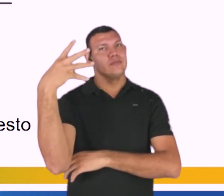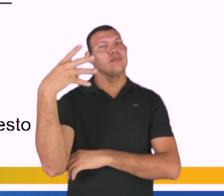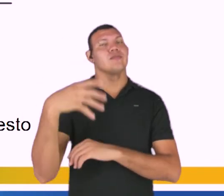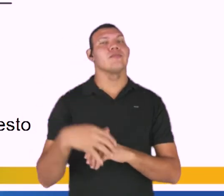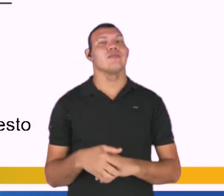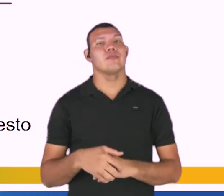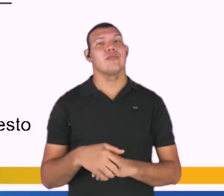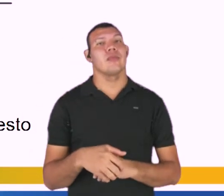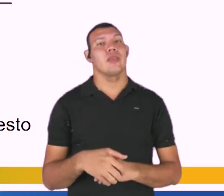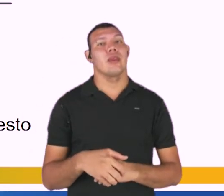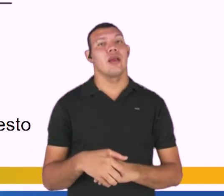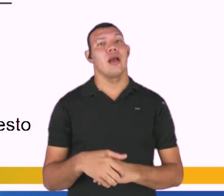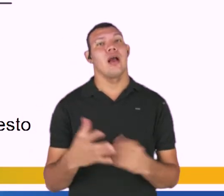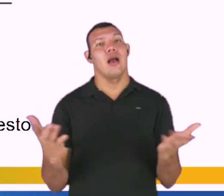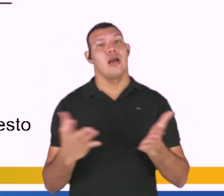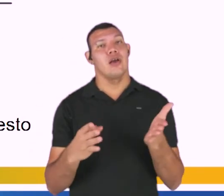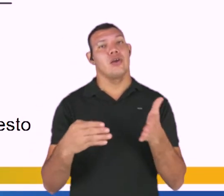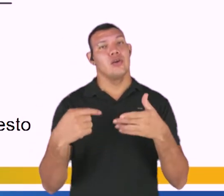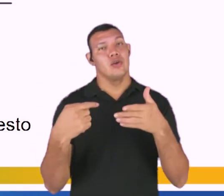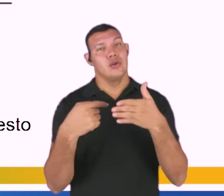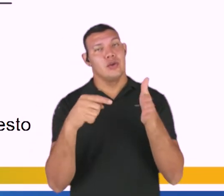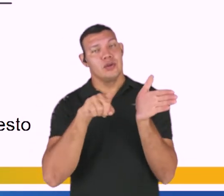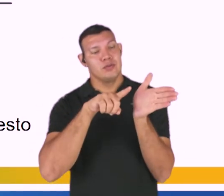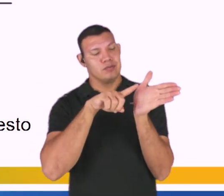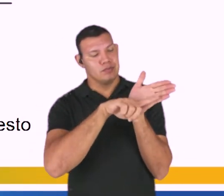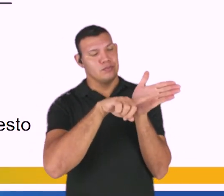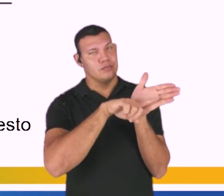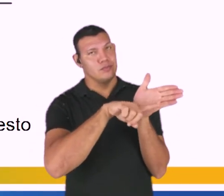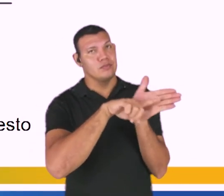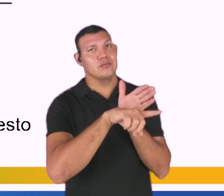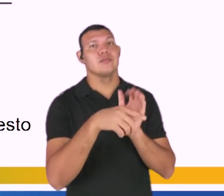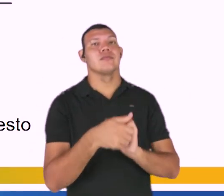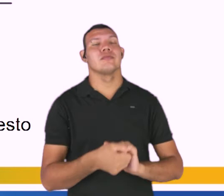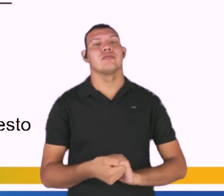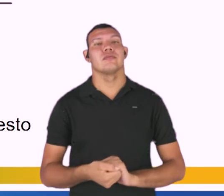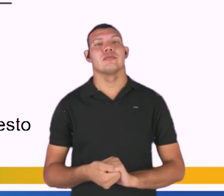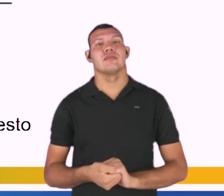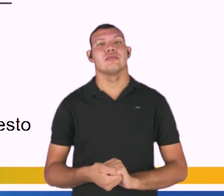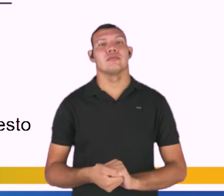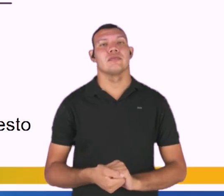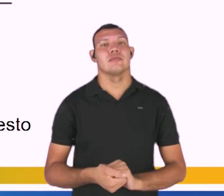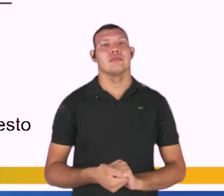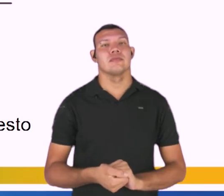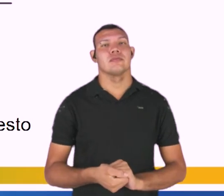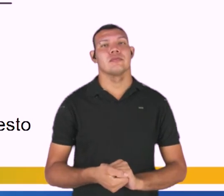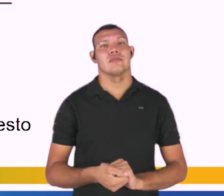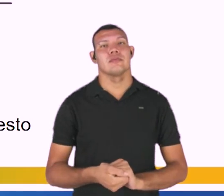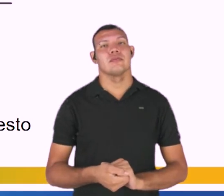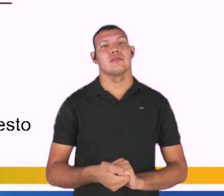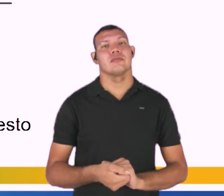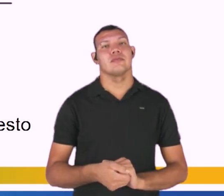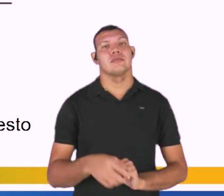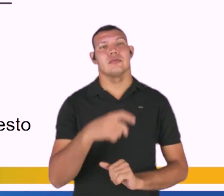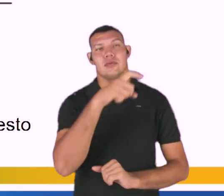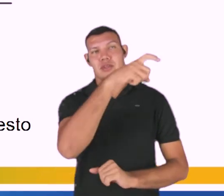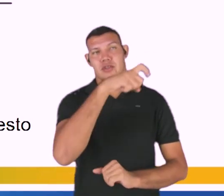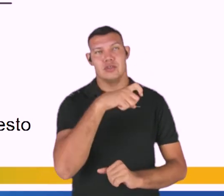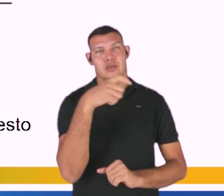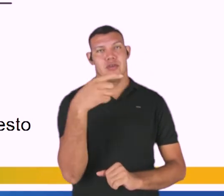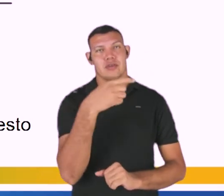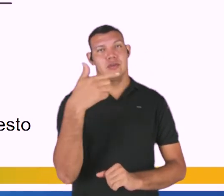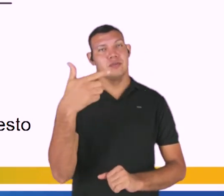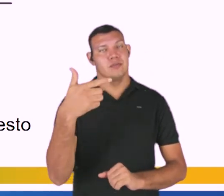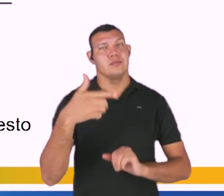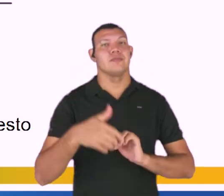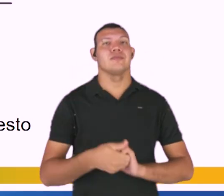vamos subtrair né da nossa da nossa x menos 2 certo